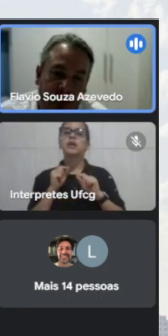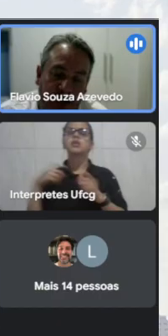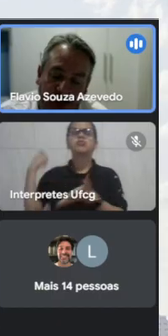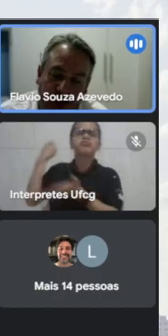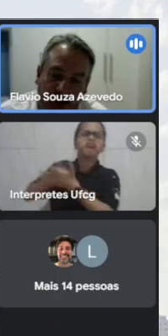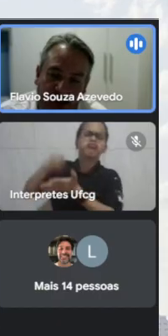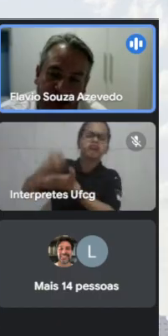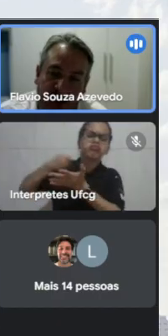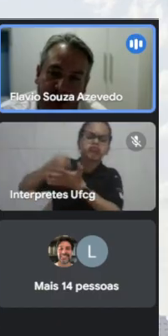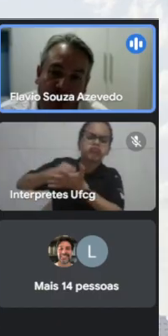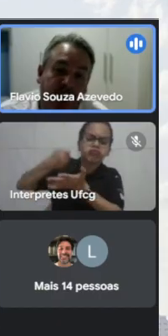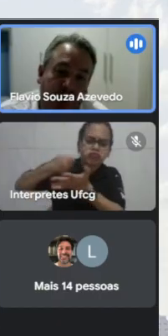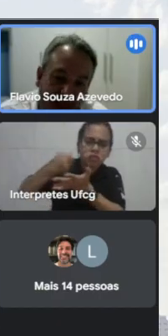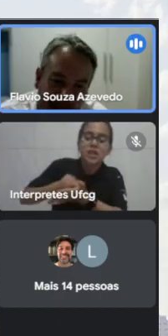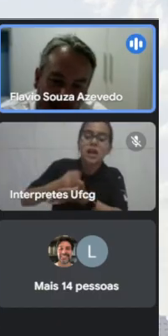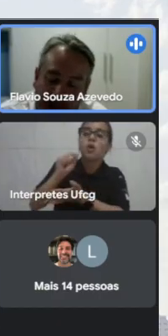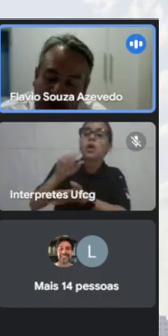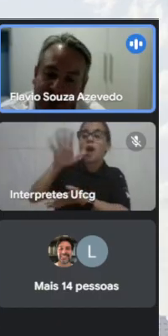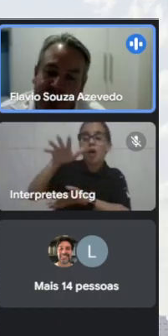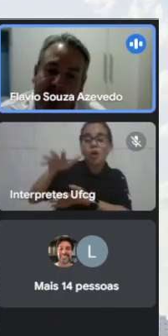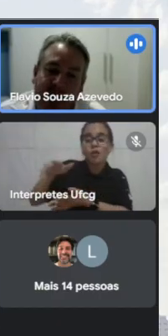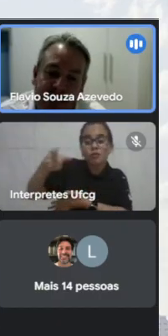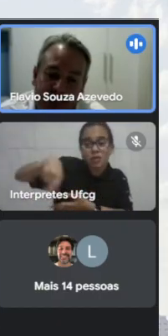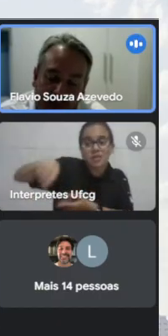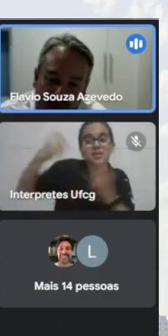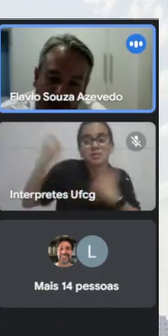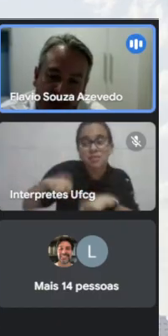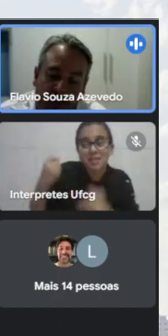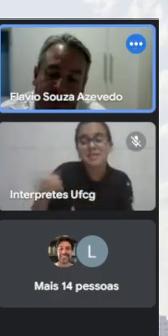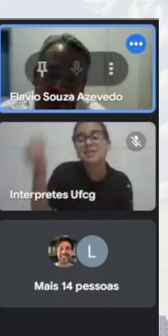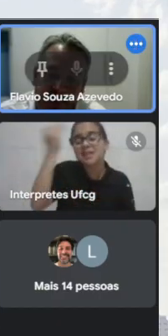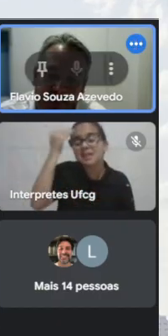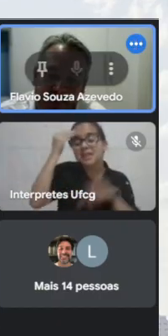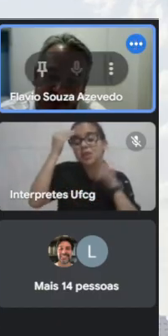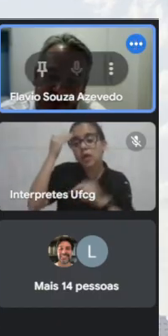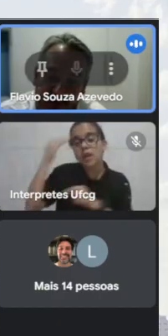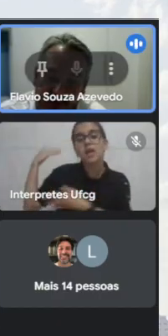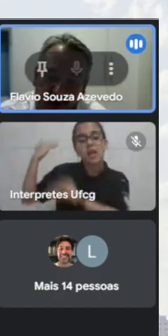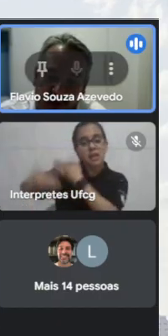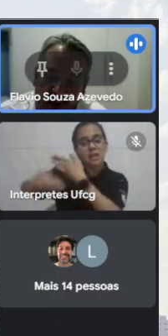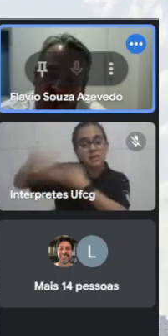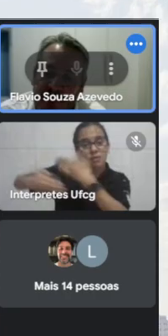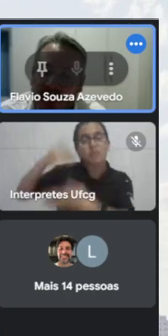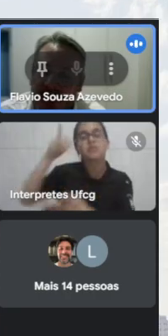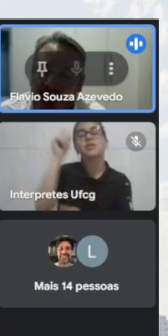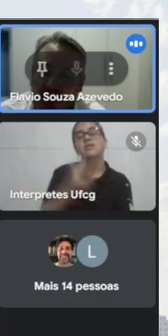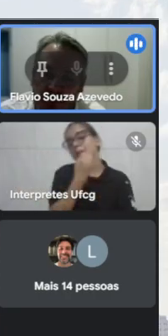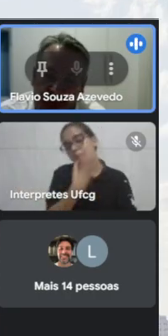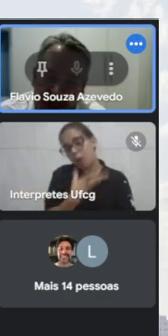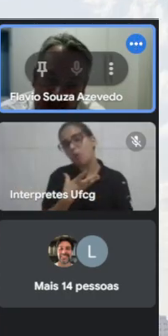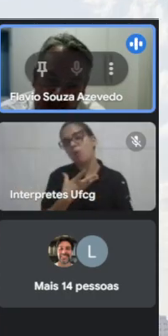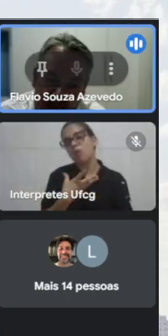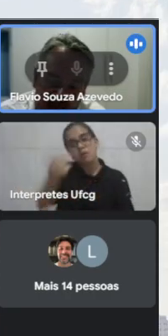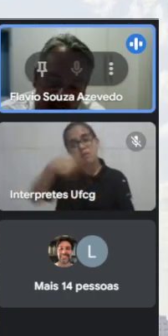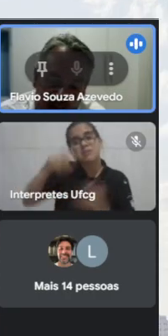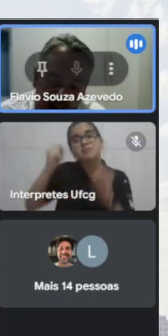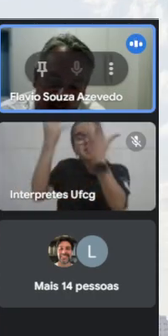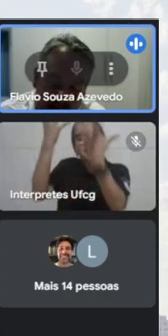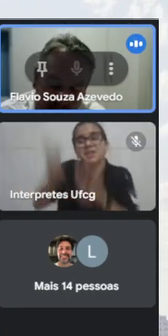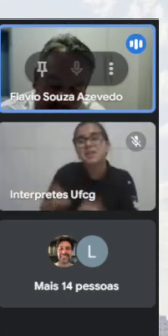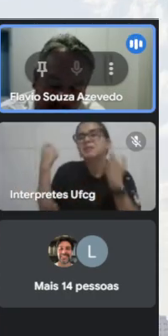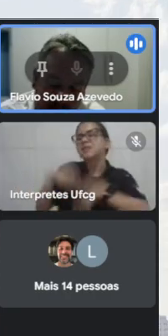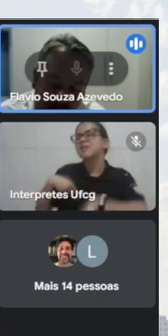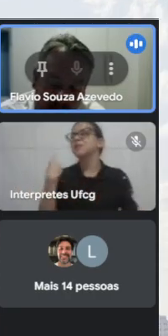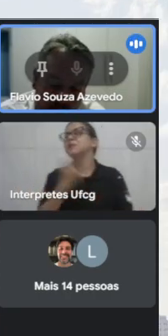que essa solução baseada na natureza, de que esse processo funciona. Né? Então, desde